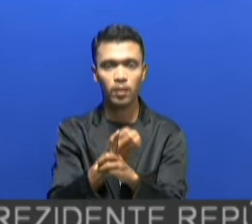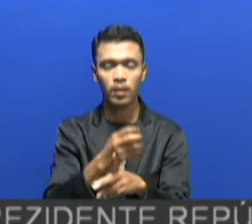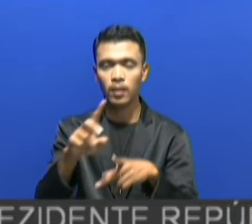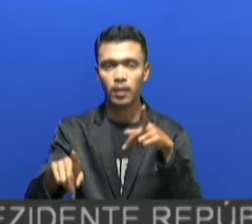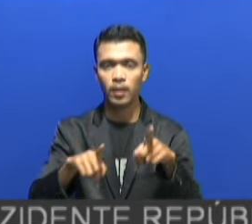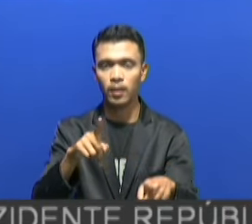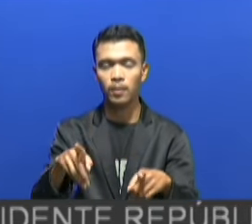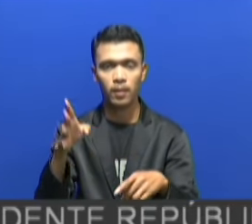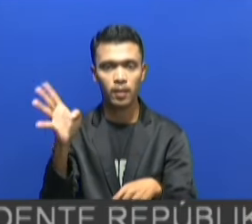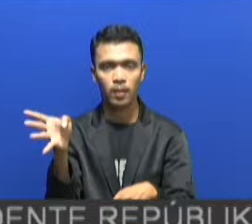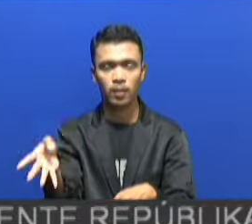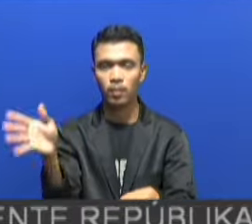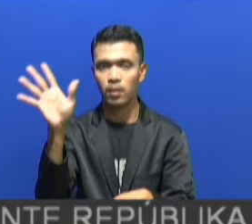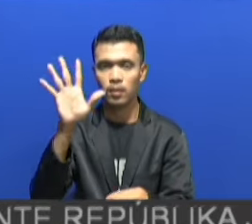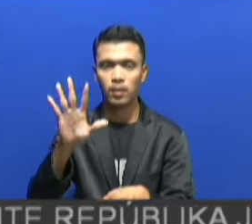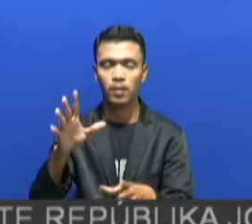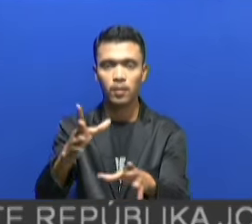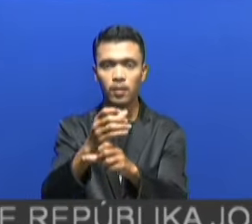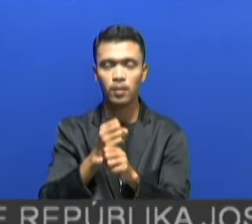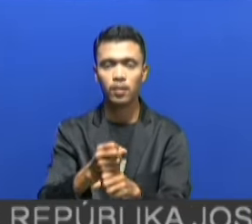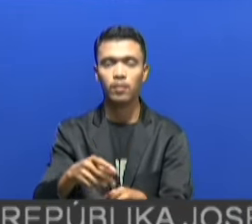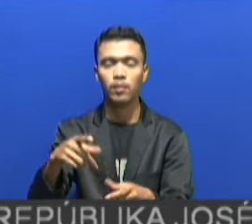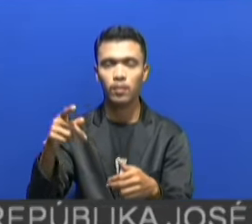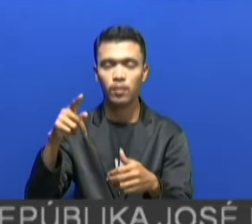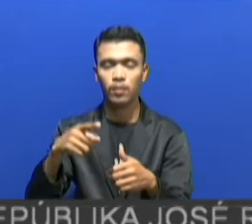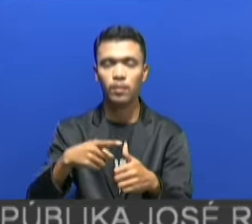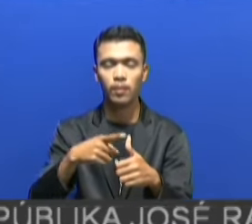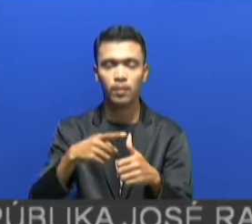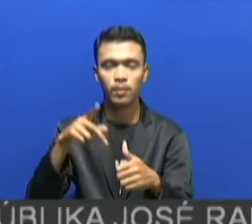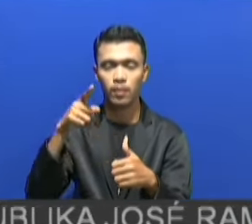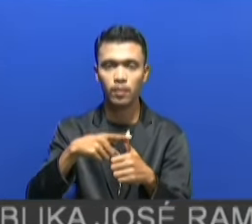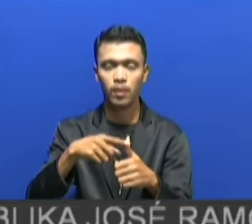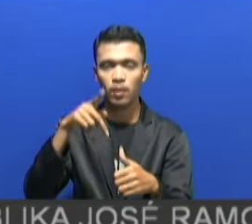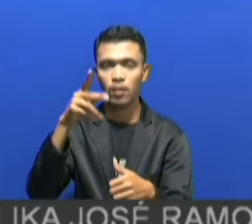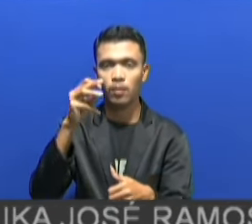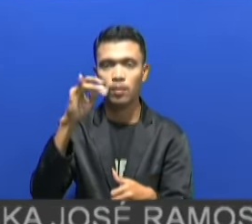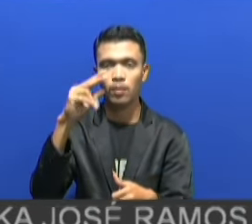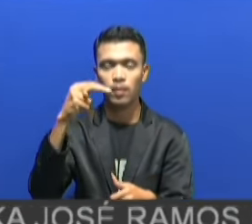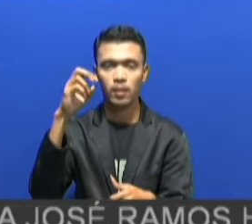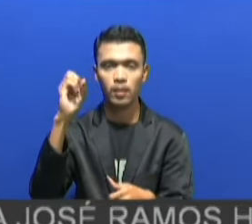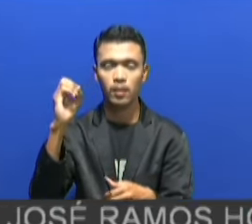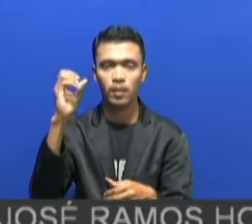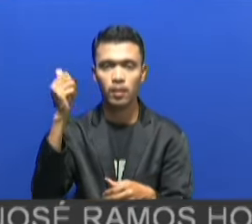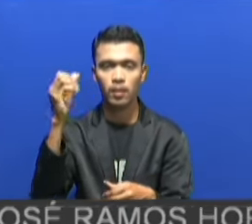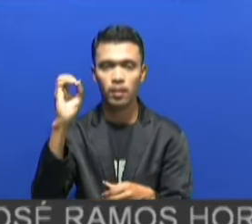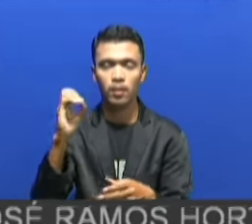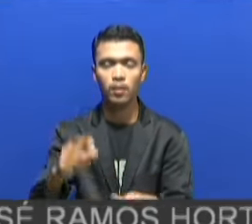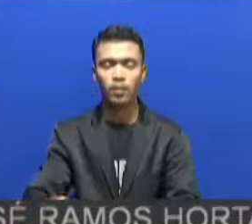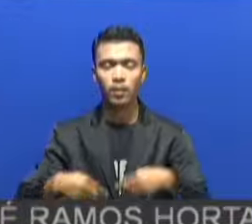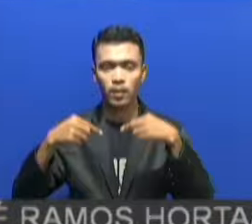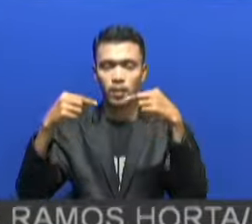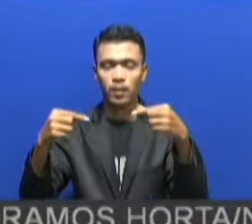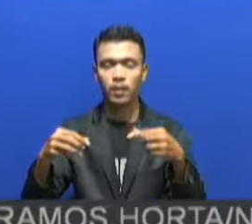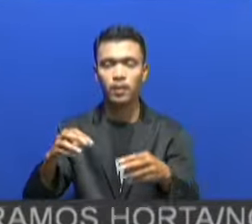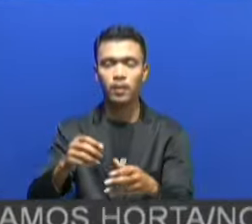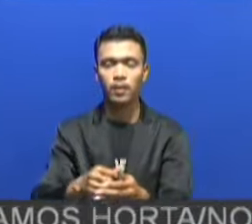Saradi Naim Hadnulu Resing Lima, simo primeiro comunhão. Nomos entrega a estátua Santa Teresinha do Menino Jesus,